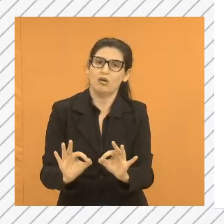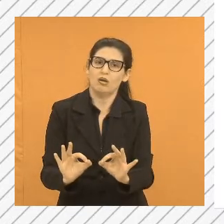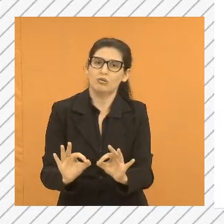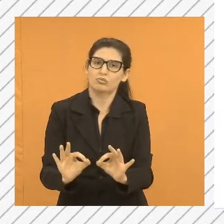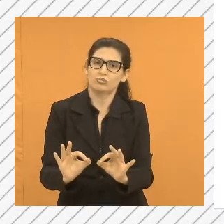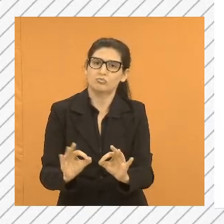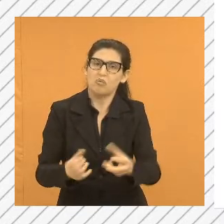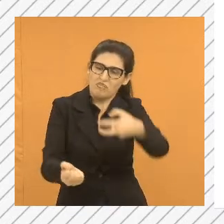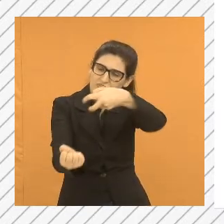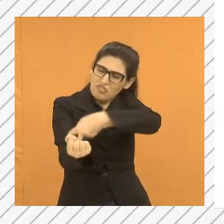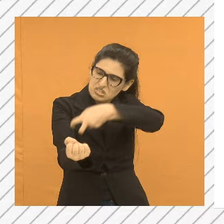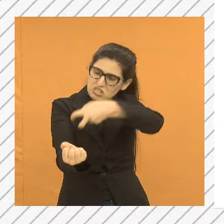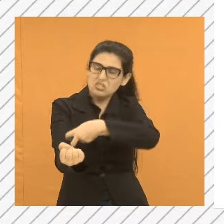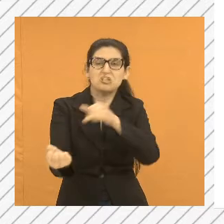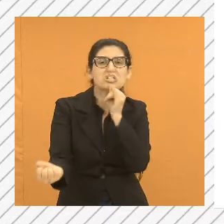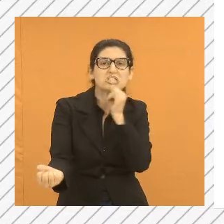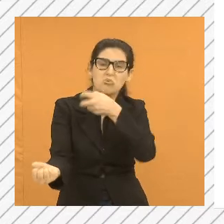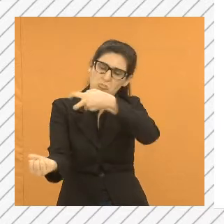algumas vacinações.